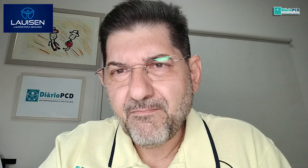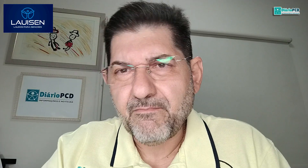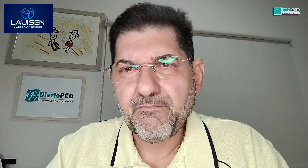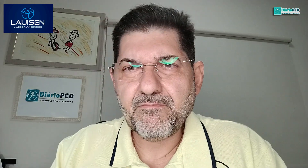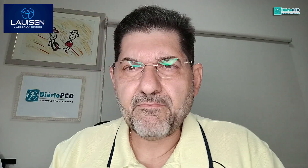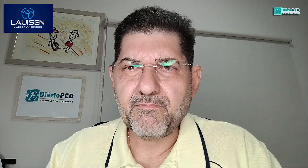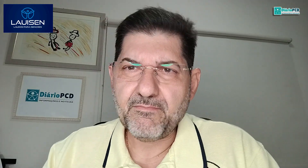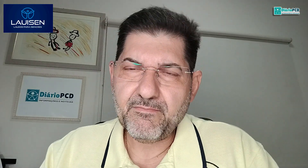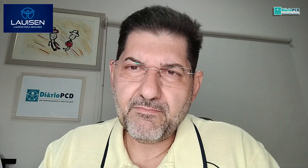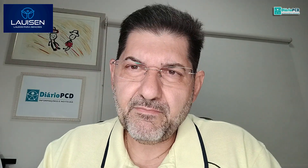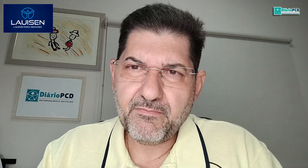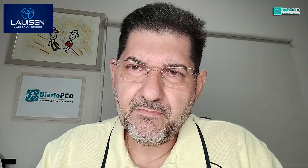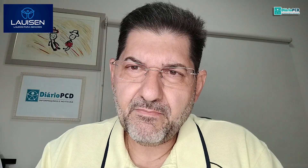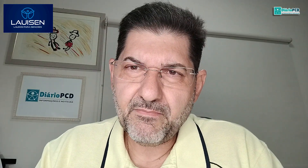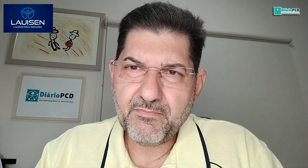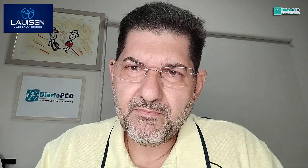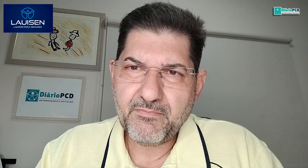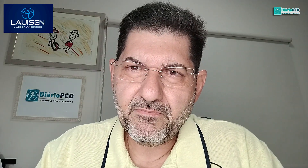o Gui.